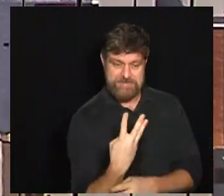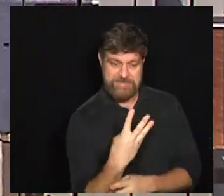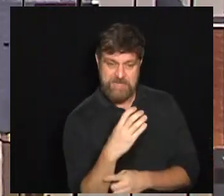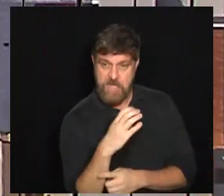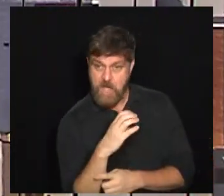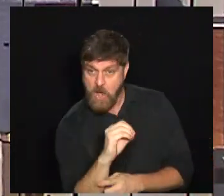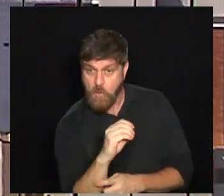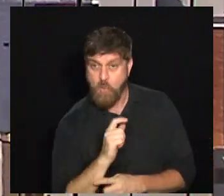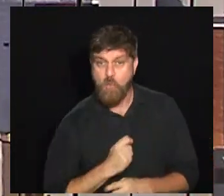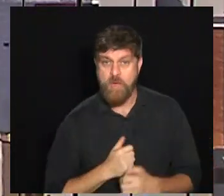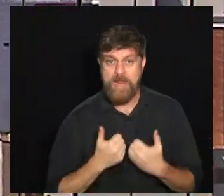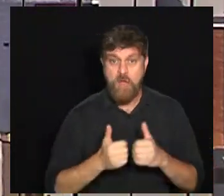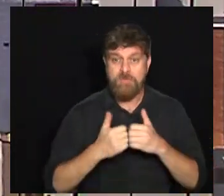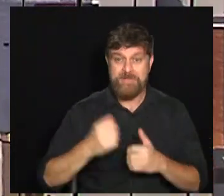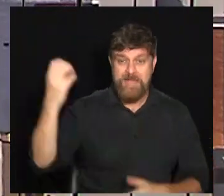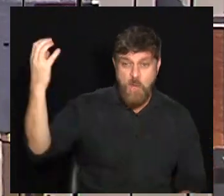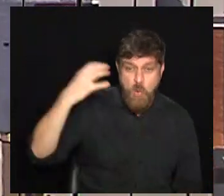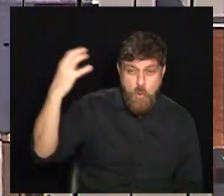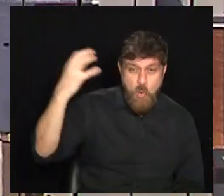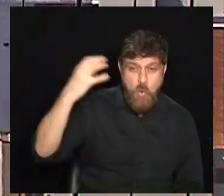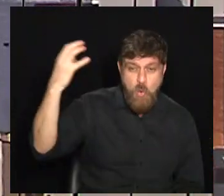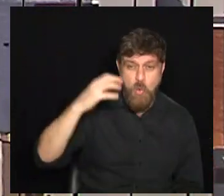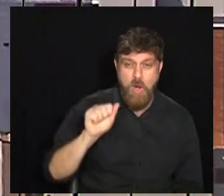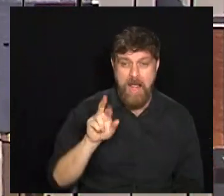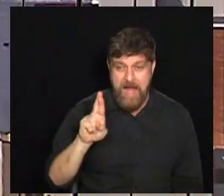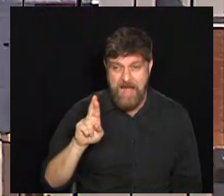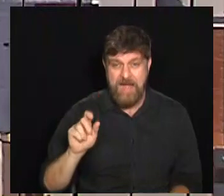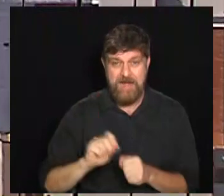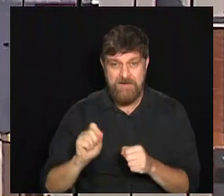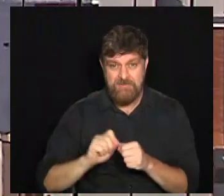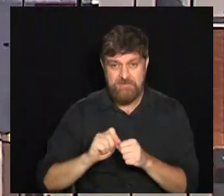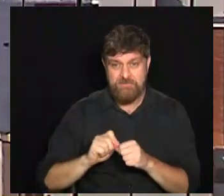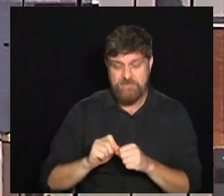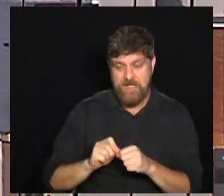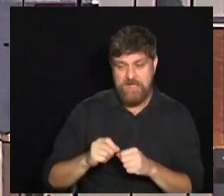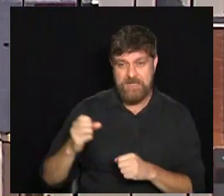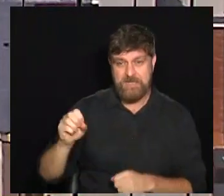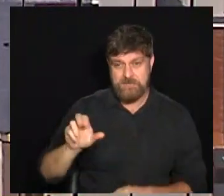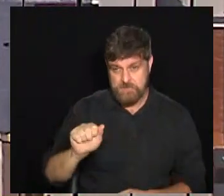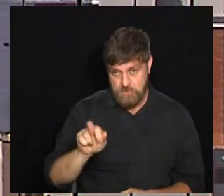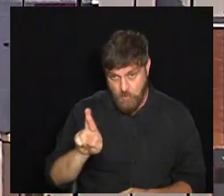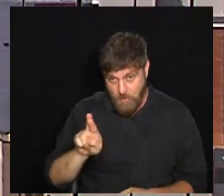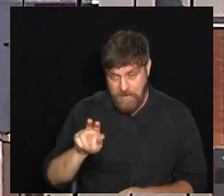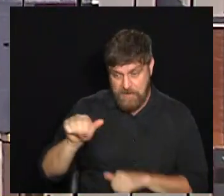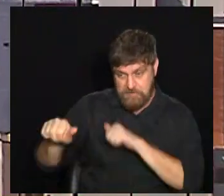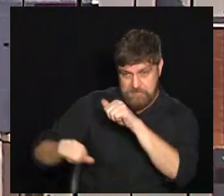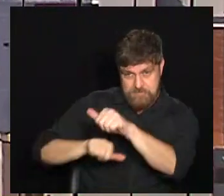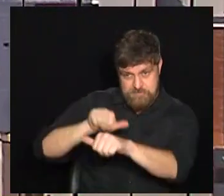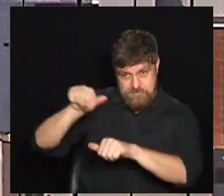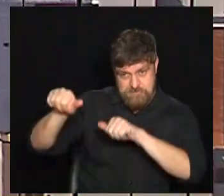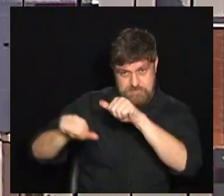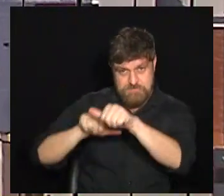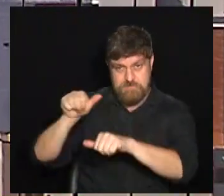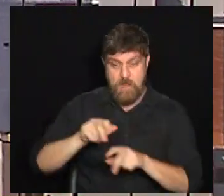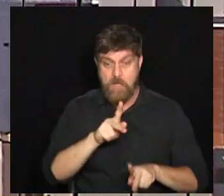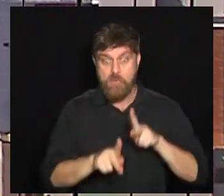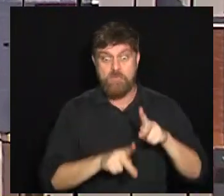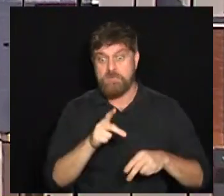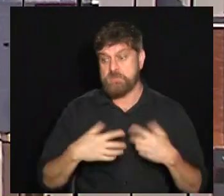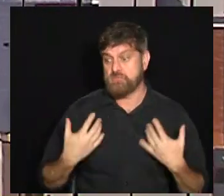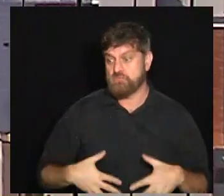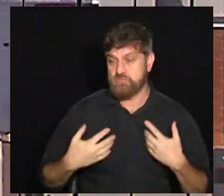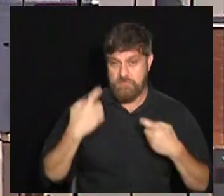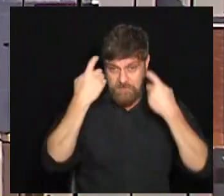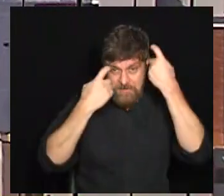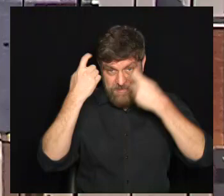têm ar-condicionado, o próprio aparelho faz a troca de ar, o que era uma preocupação, claro, da população. Quem